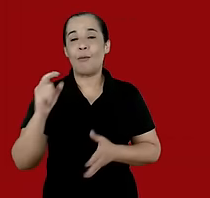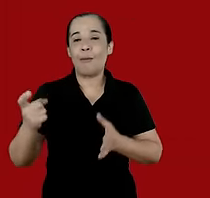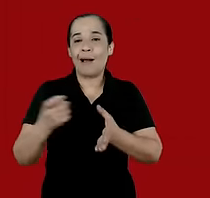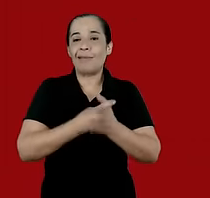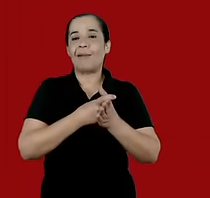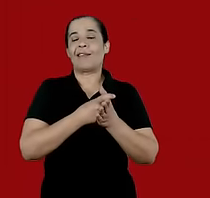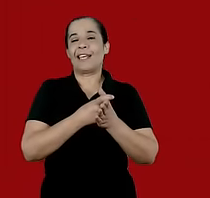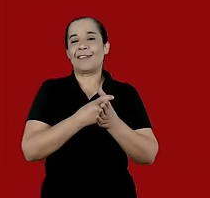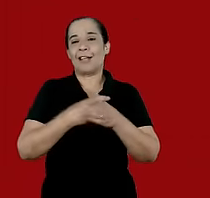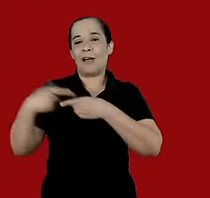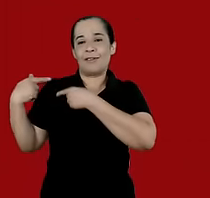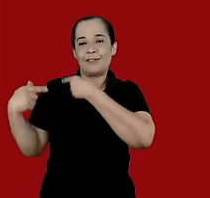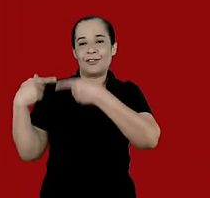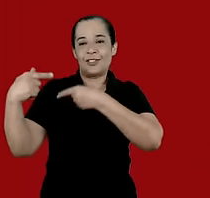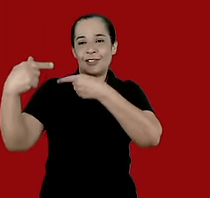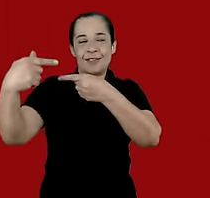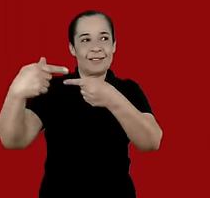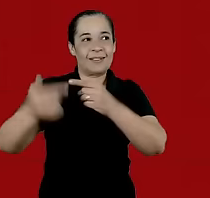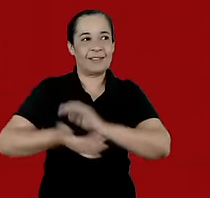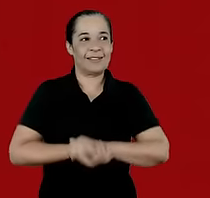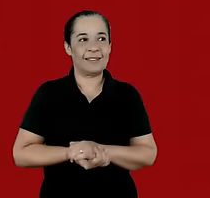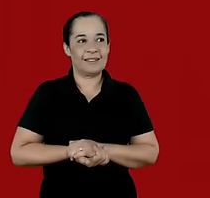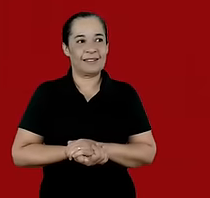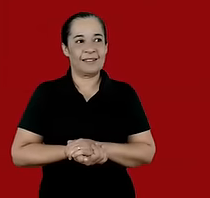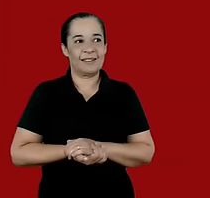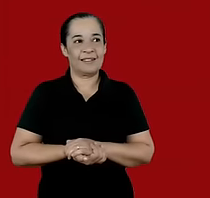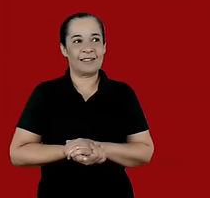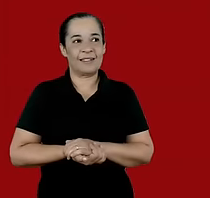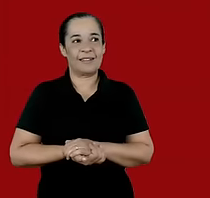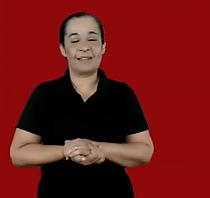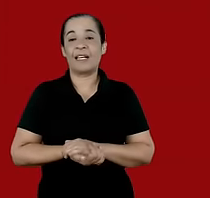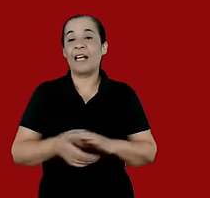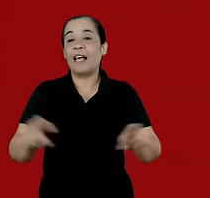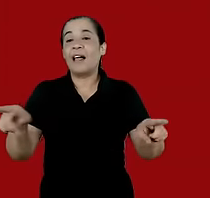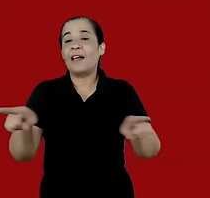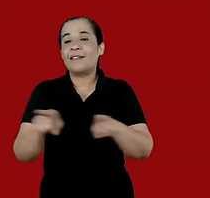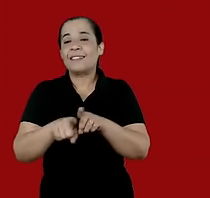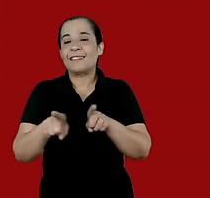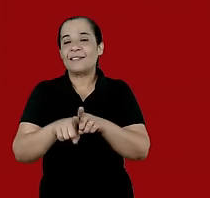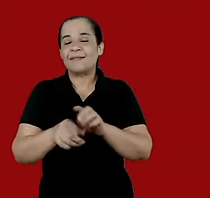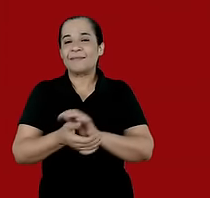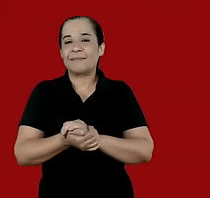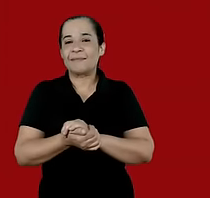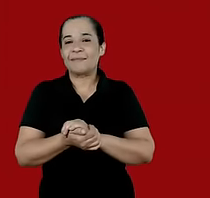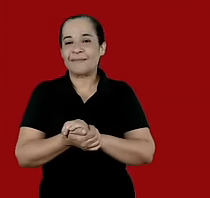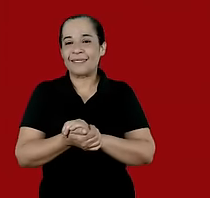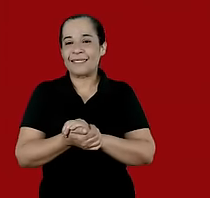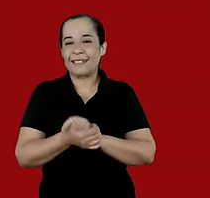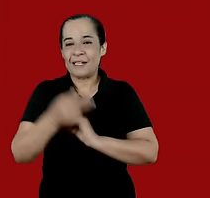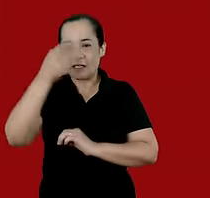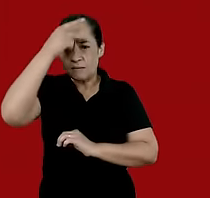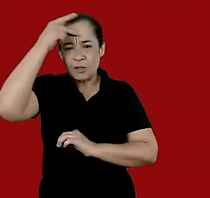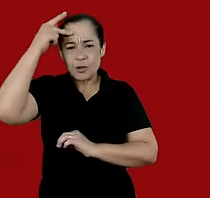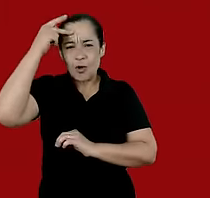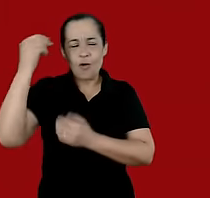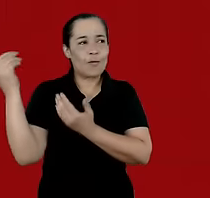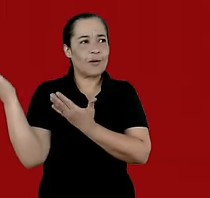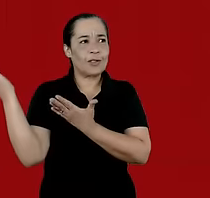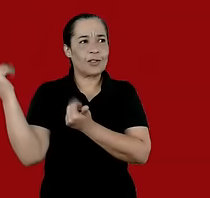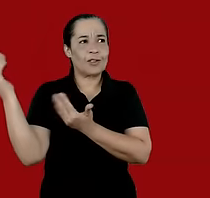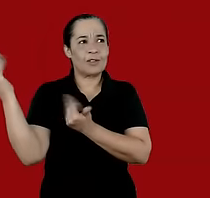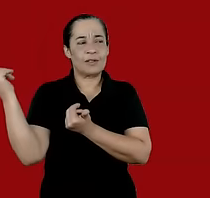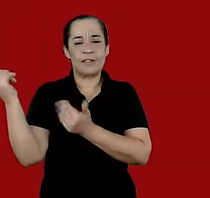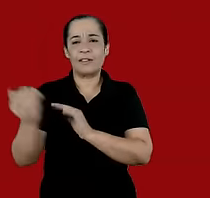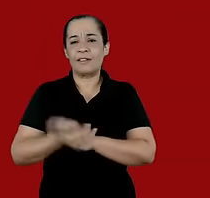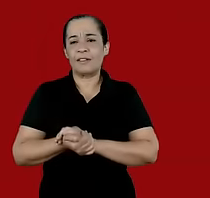quem tem ativo né que geralmente são as pessoas mais velhas ten um aumento de riqueza né quem tá ali a pessoa mais jovem tem mais dificuldade